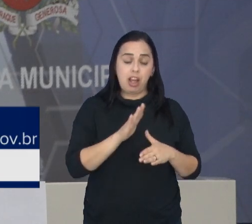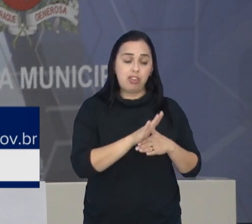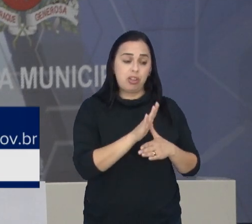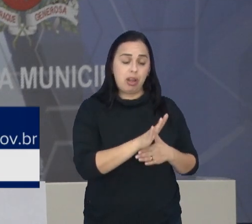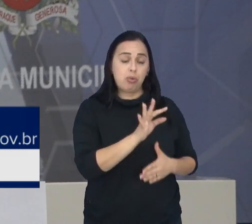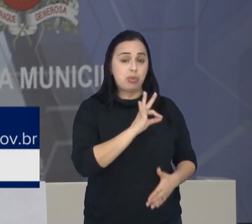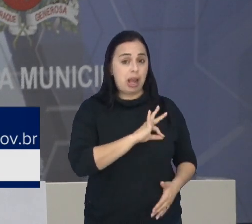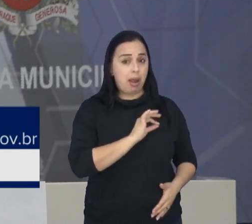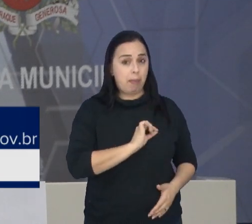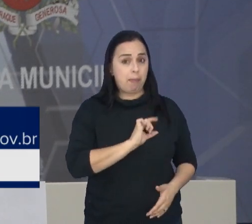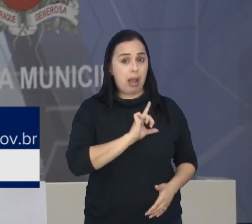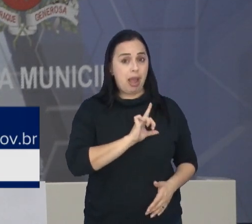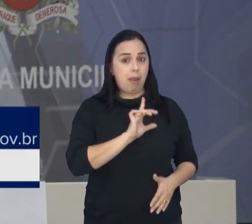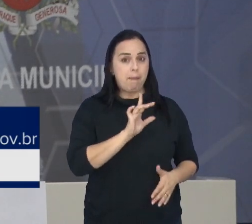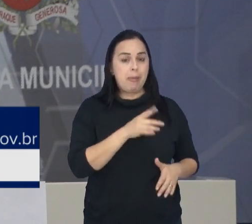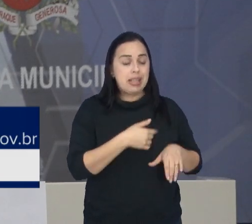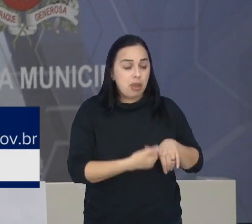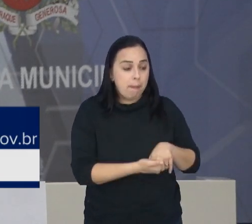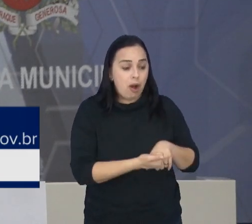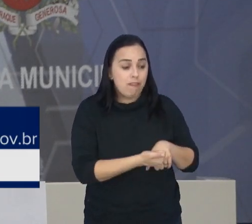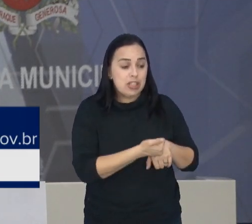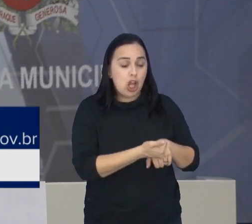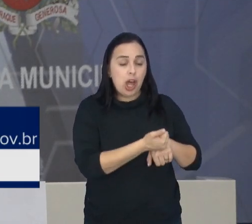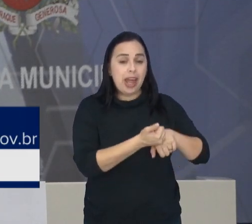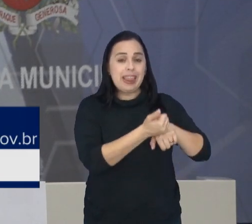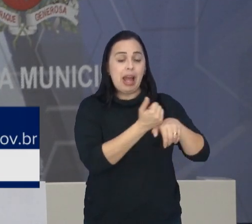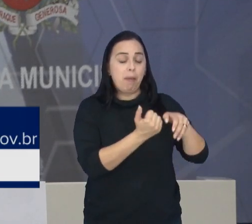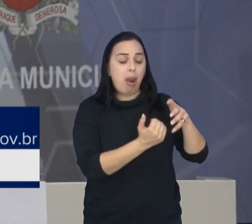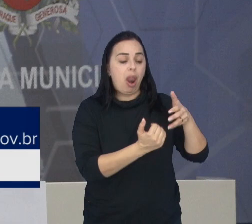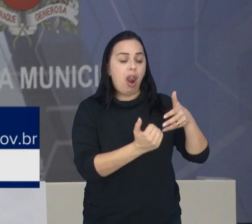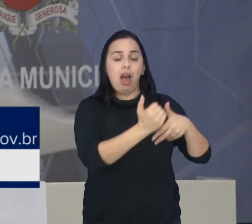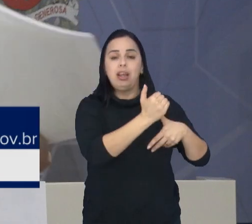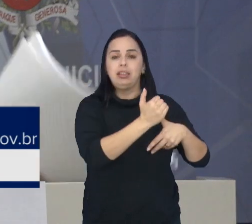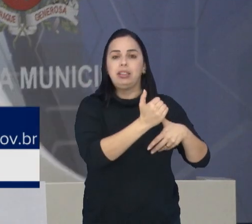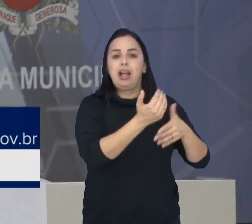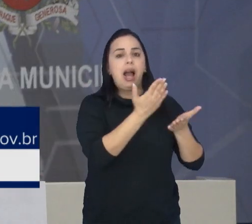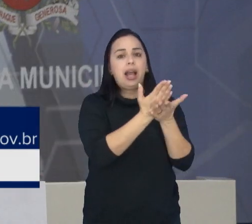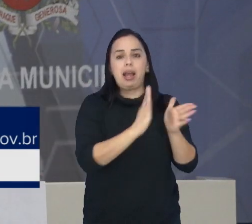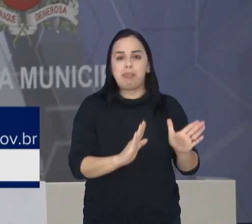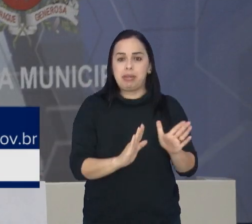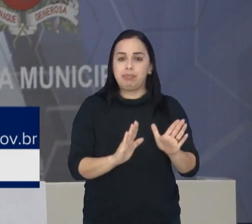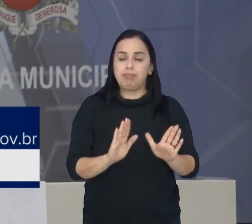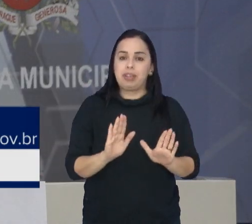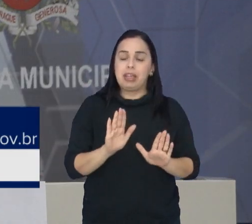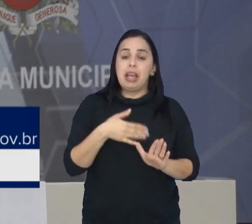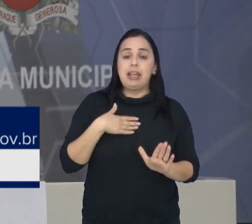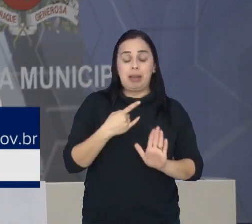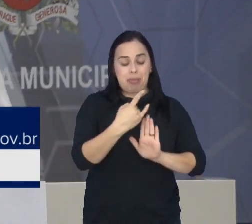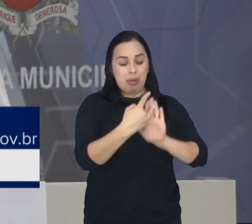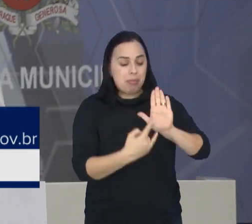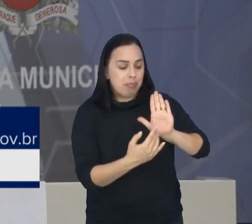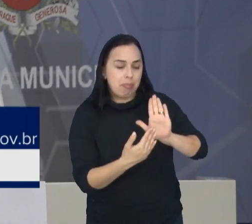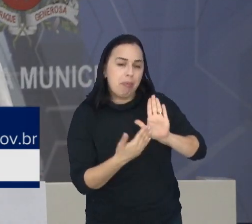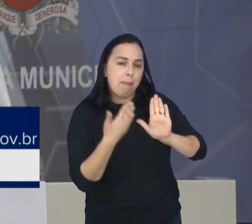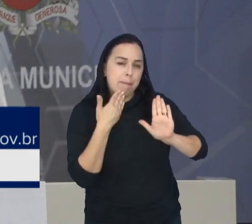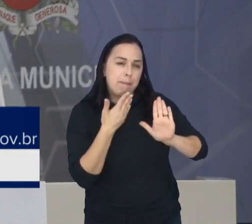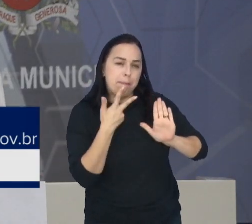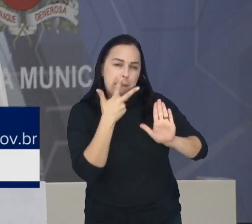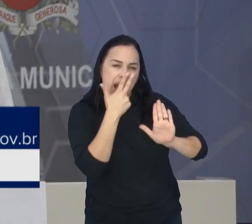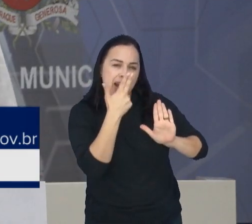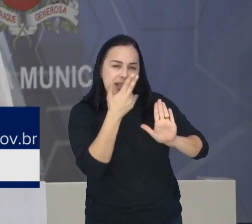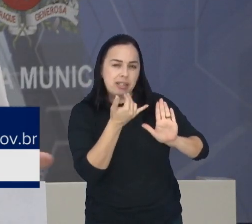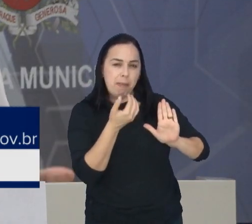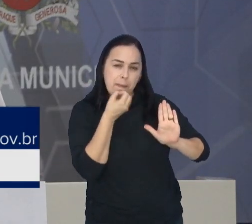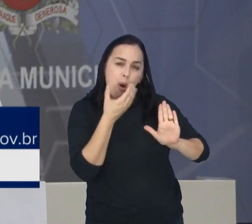vai acabar com o plano de carreira dos professores. Então, é mais um projeto que engana, é mais um